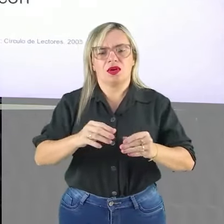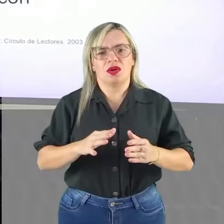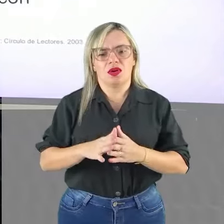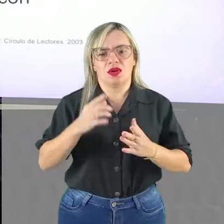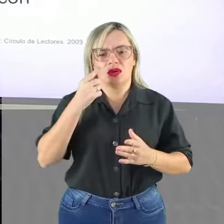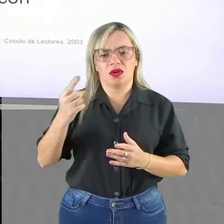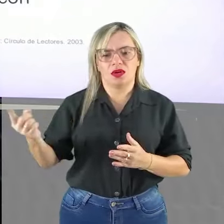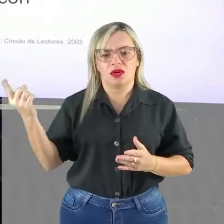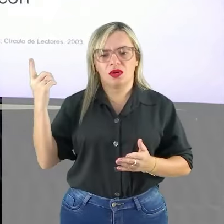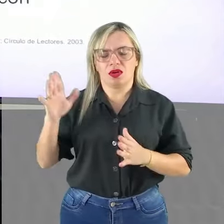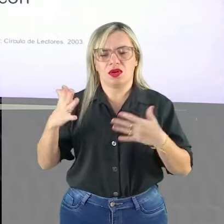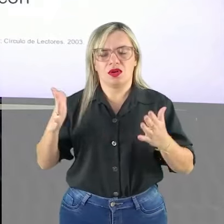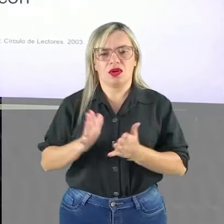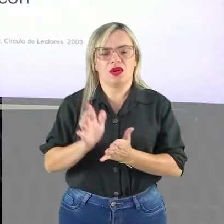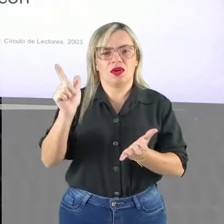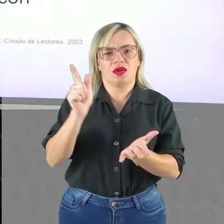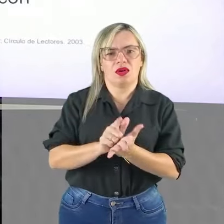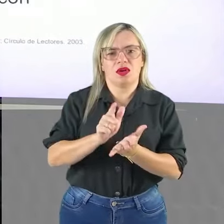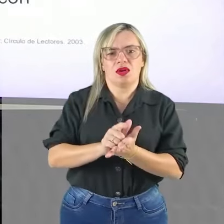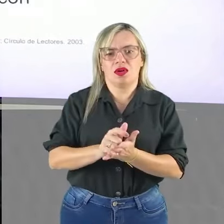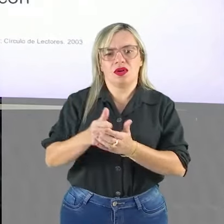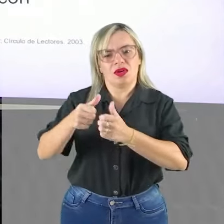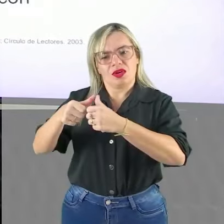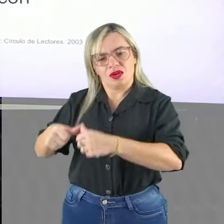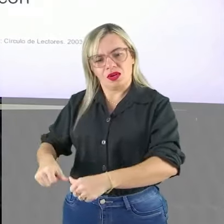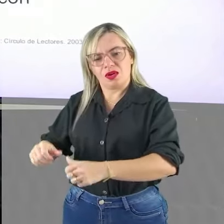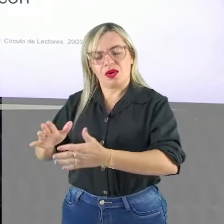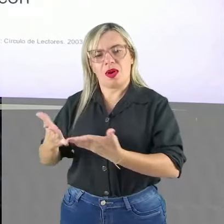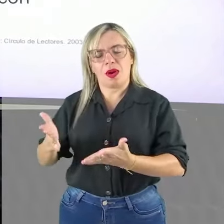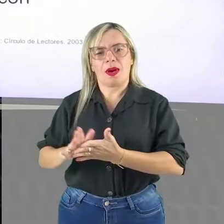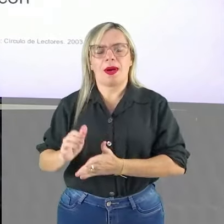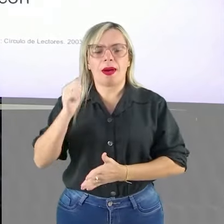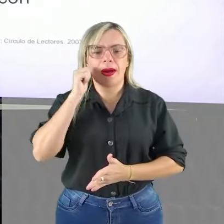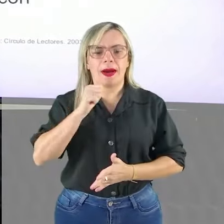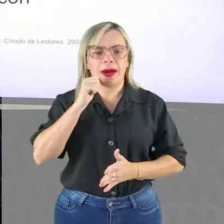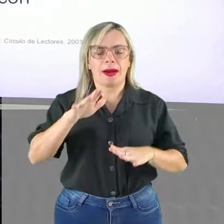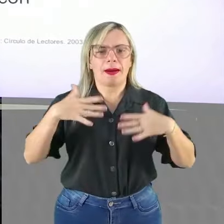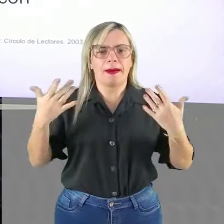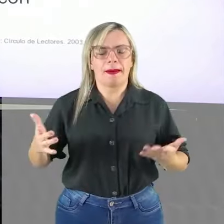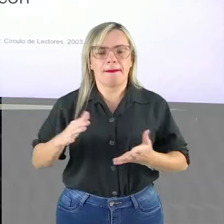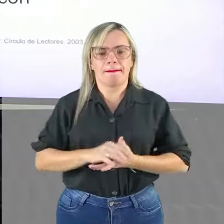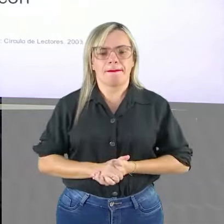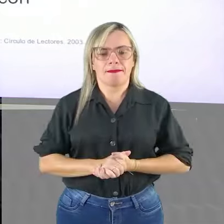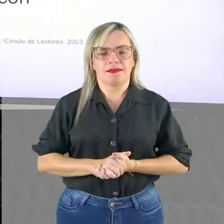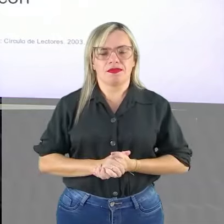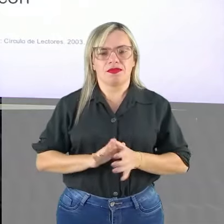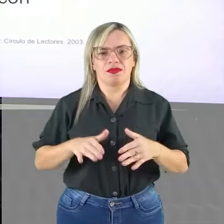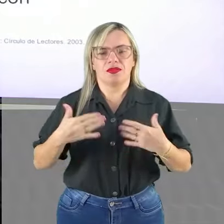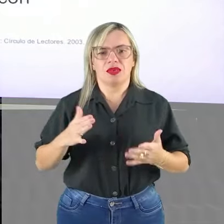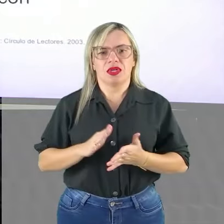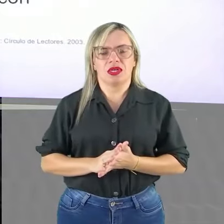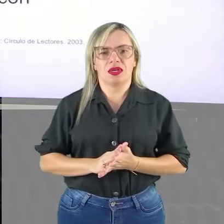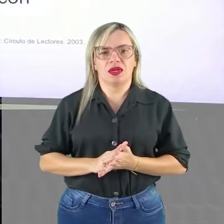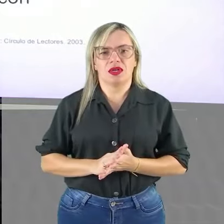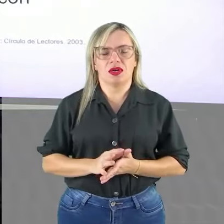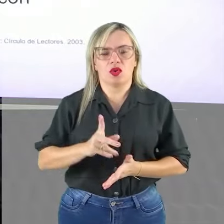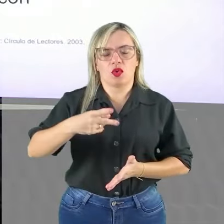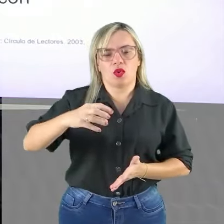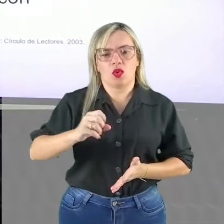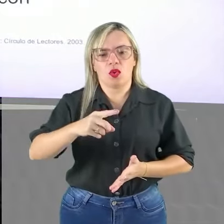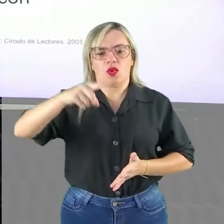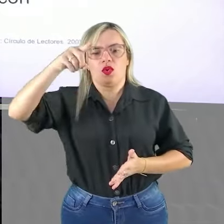auxílio deixa esses papéis aí mulher que o o pó que é a poeira sempre